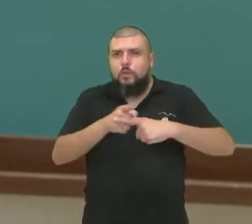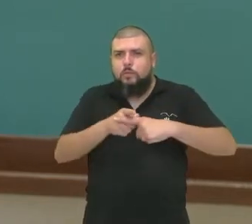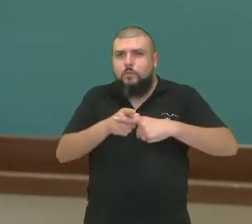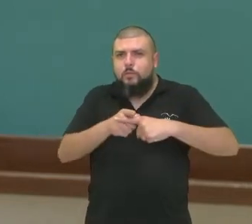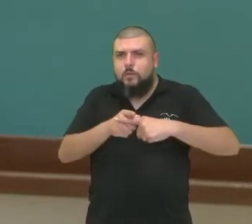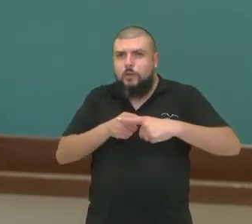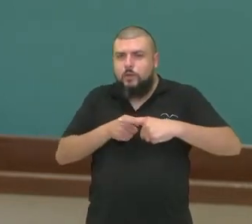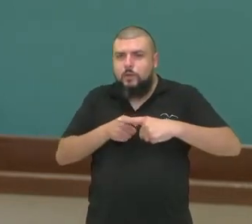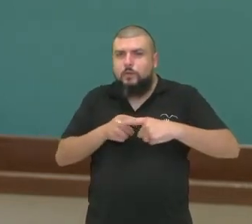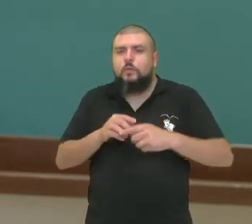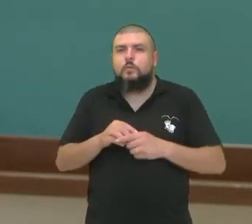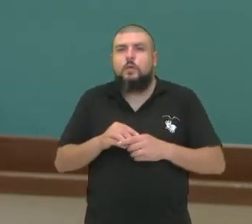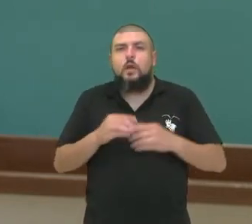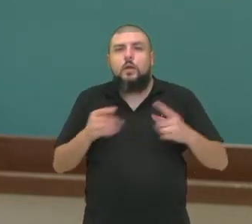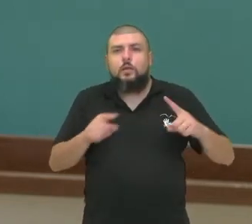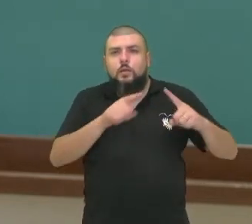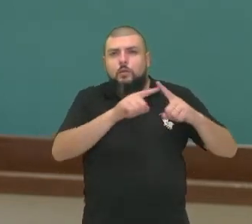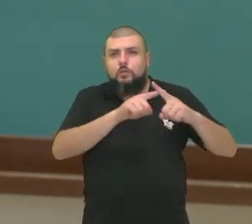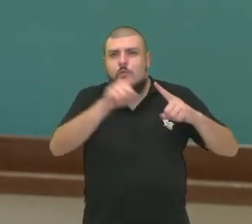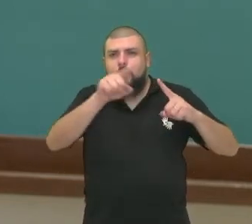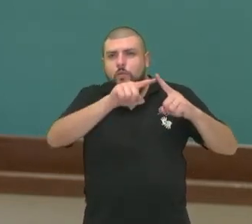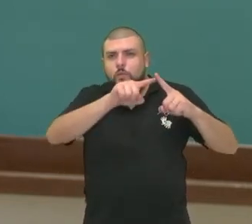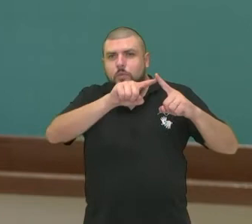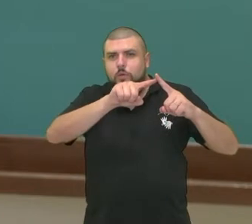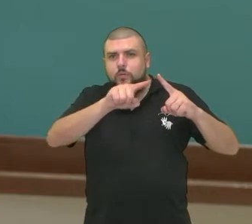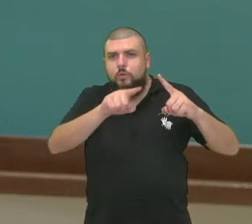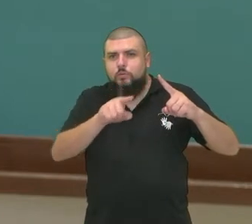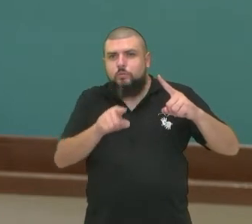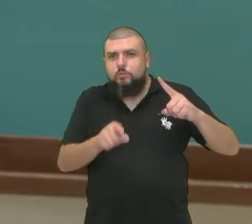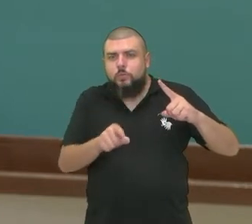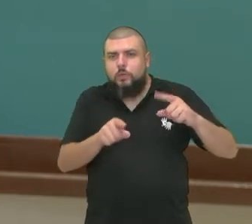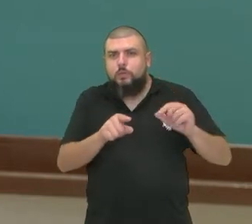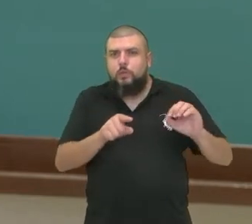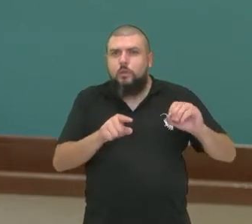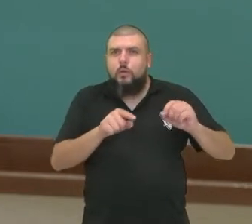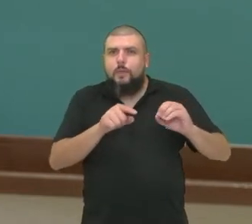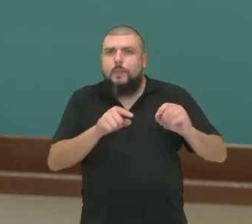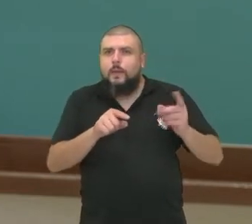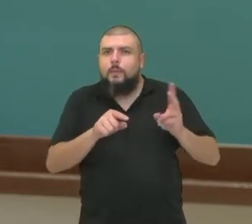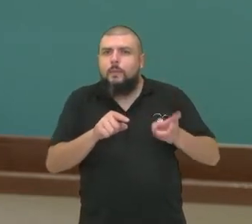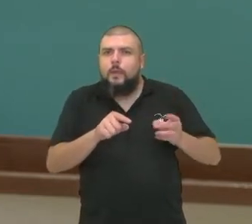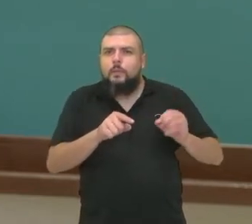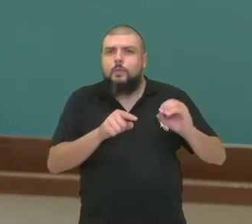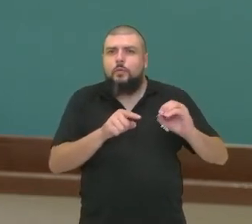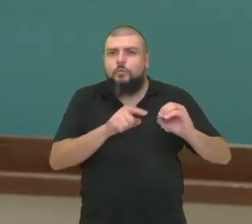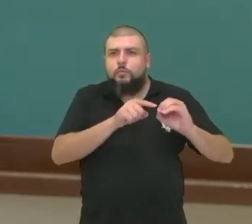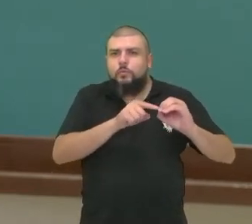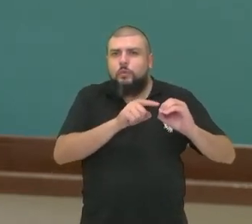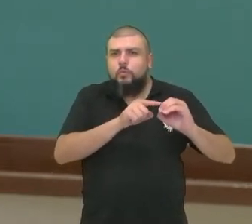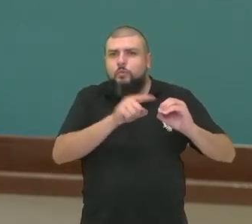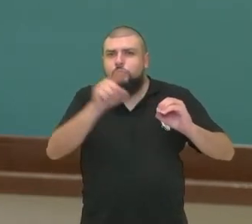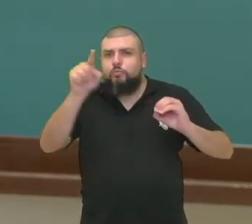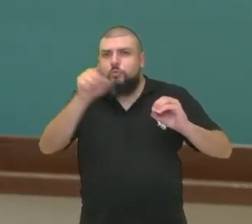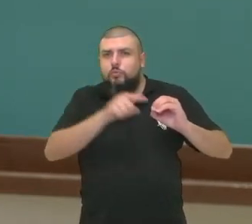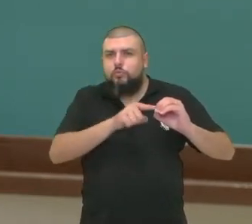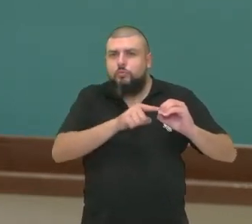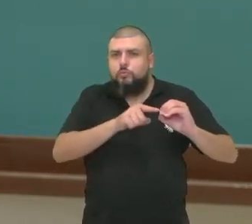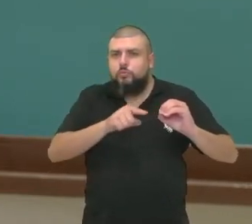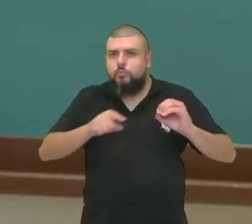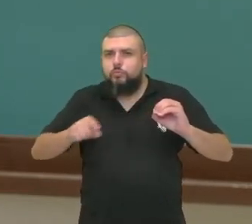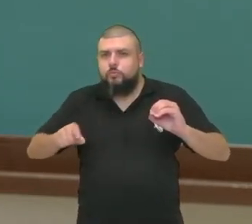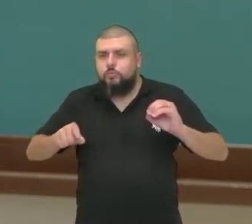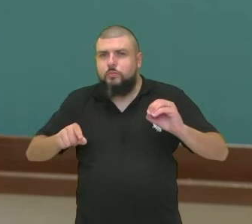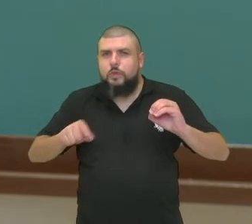né? E ele tem essa semirreta aqui, e ele parte da origem e tem essa semirreta aqui, que é dividida pelo pontinho B, né? E aqui